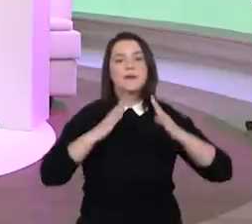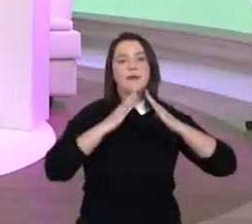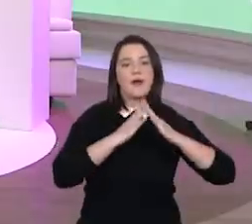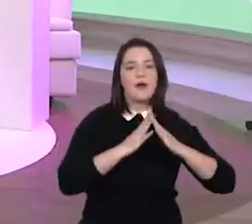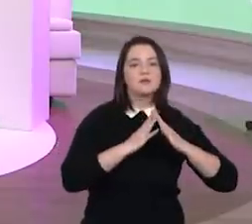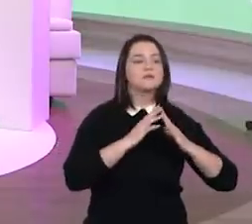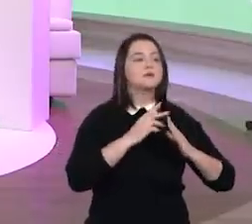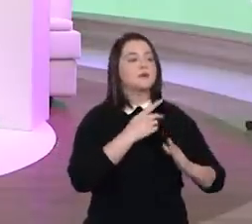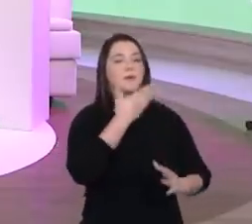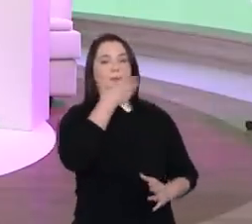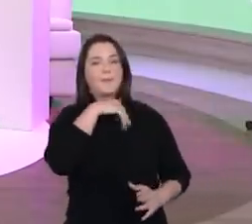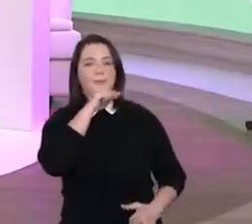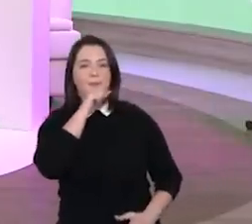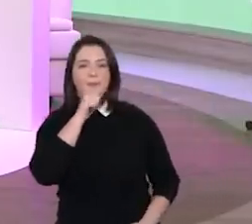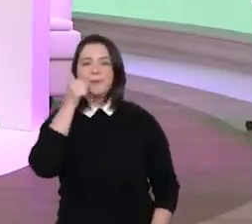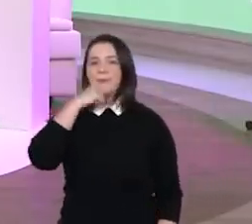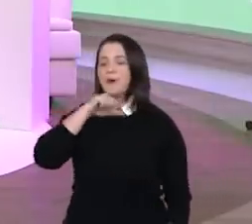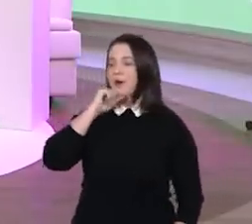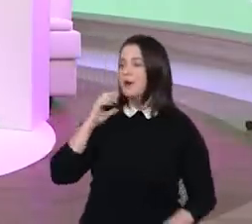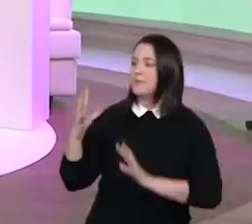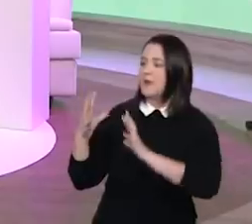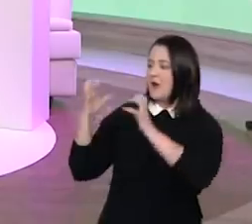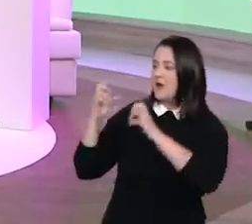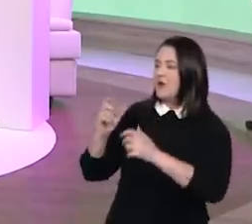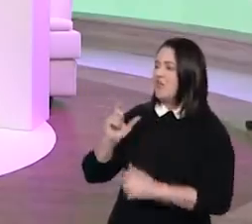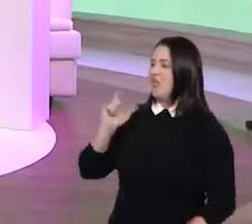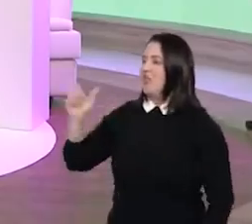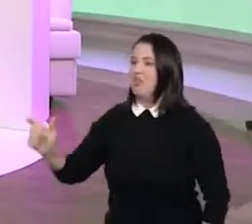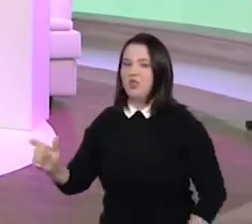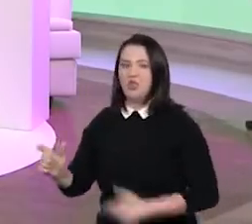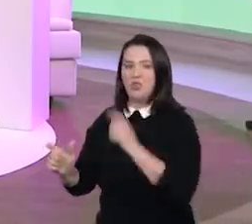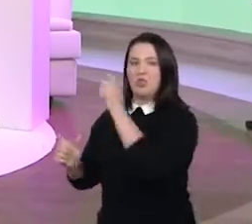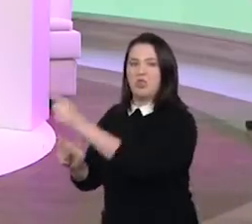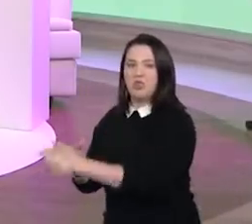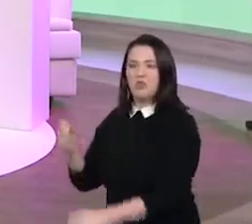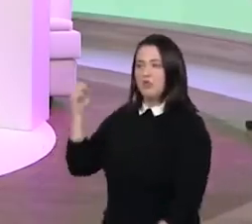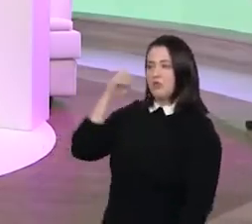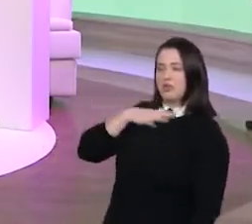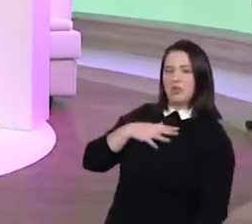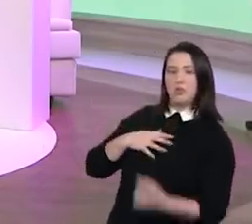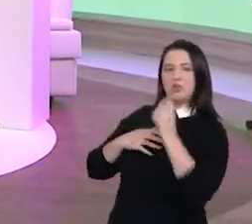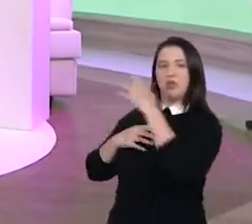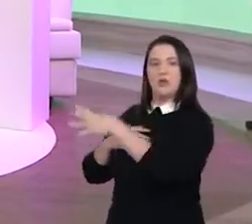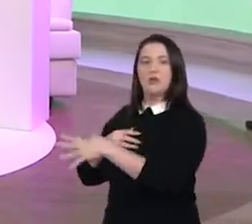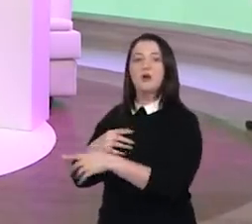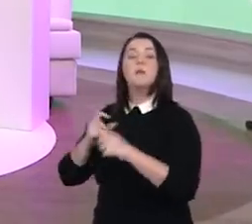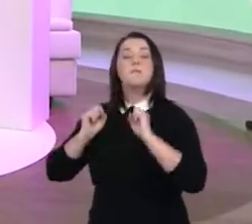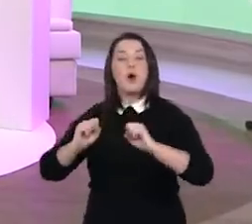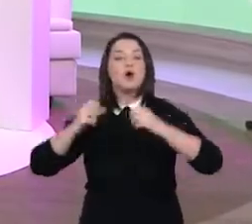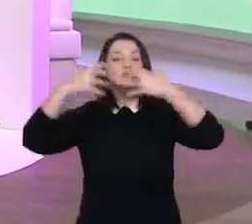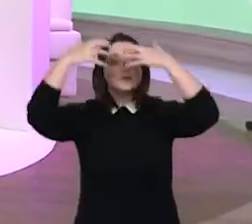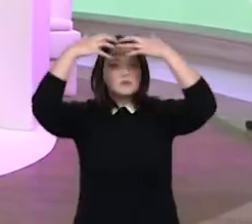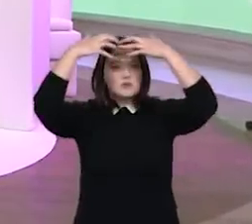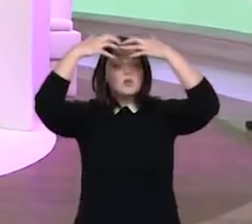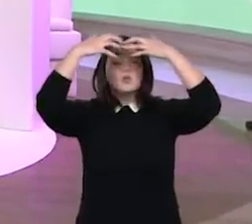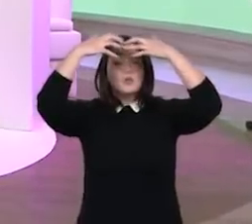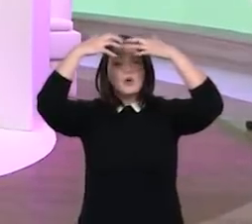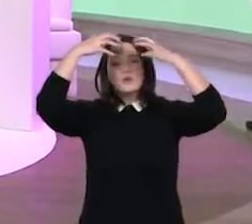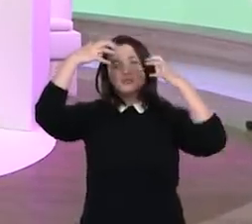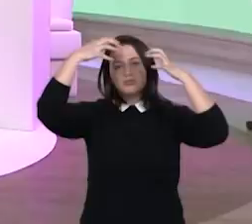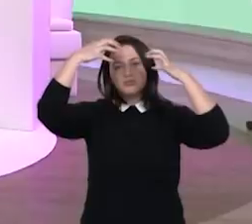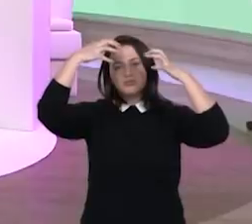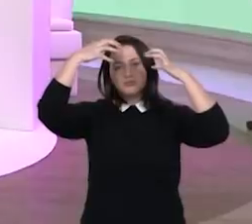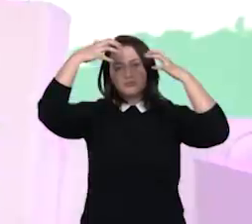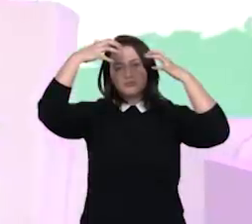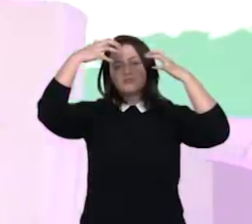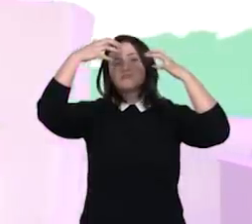sim, proferindo palavras que ferem um ao outro, podem ter o hipocampo esquerdo menos desenvolvido. Posso te